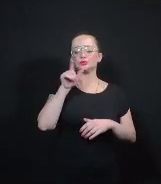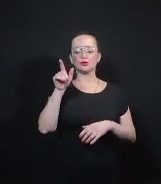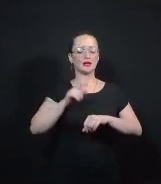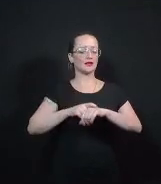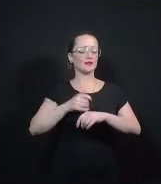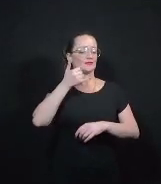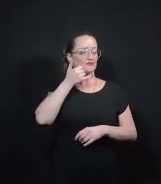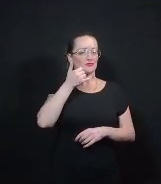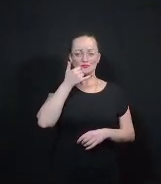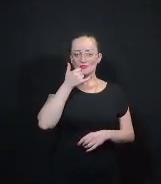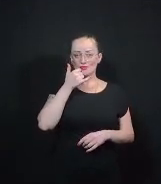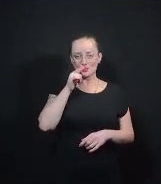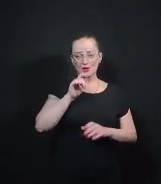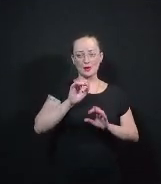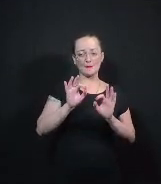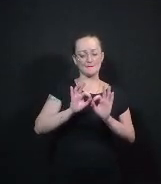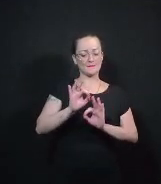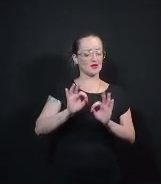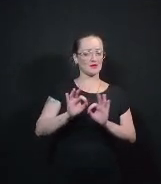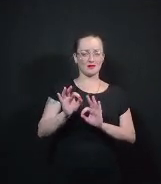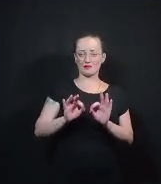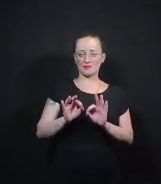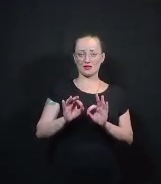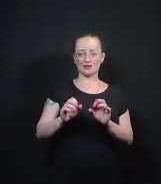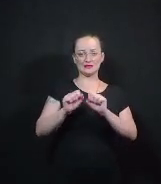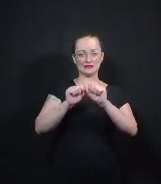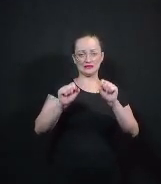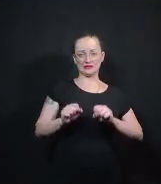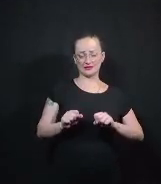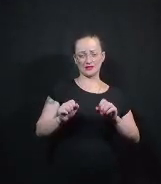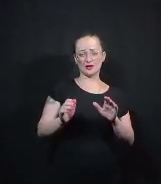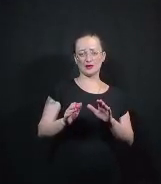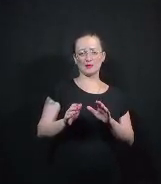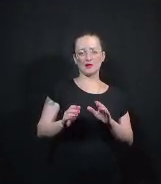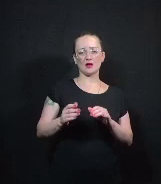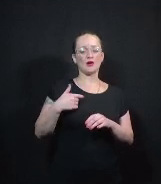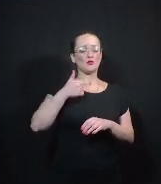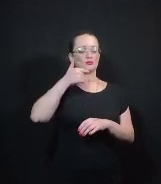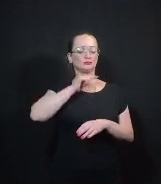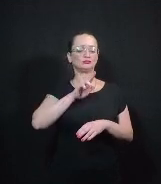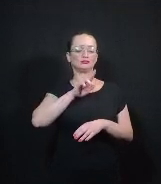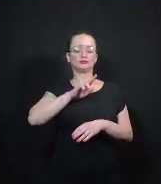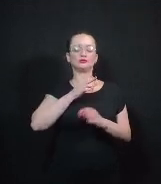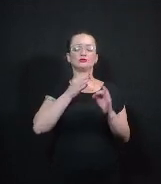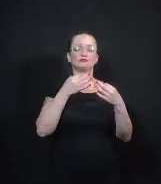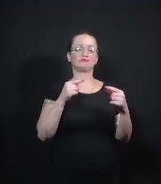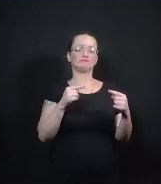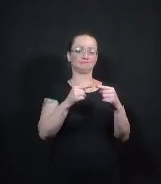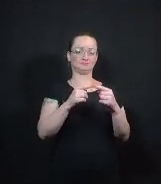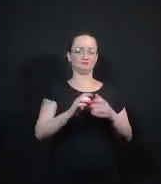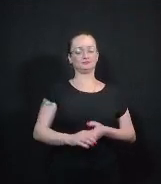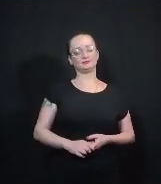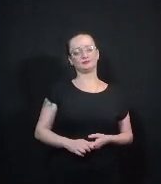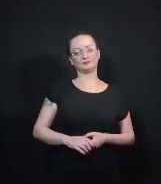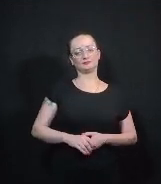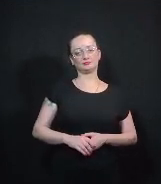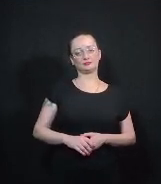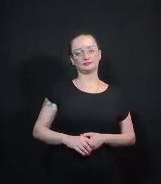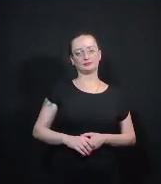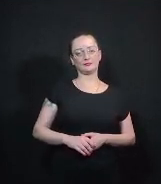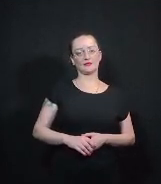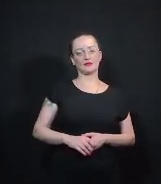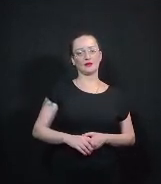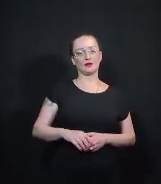telefone, com aquele tipo de programa tosco, usar o Facebook de uma maneira adequada, né? Em novembro